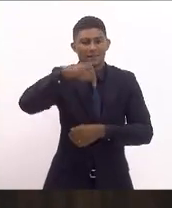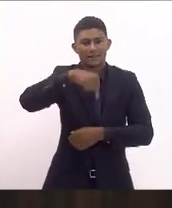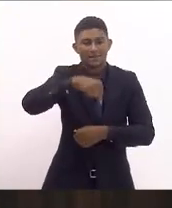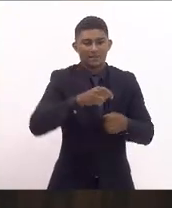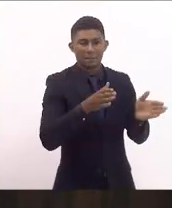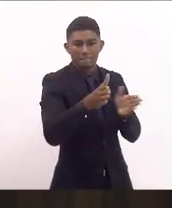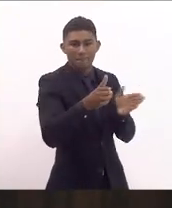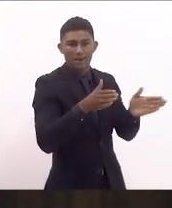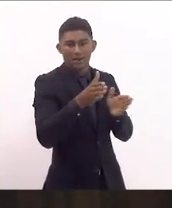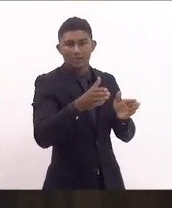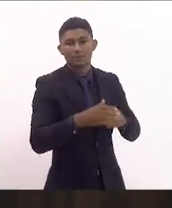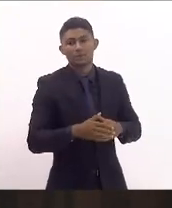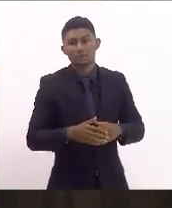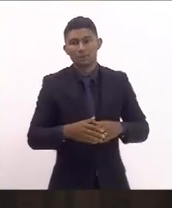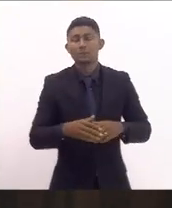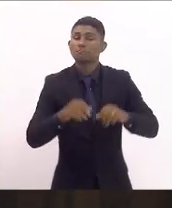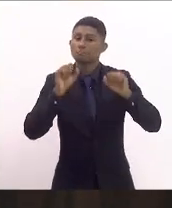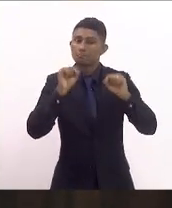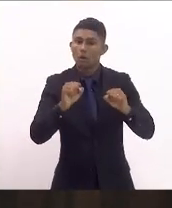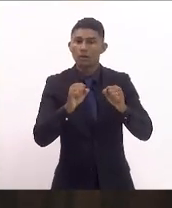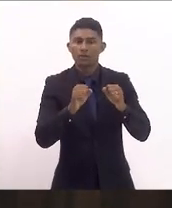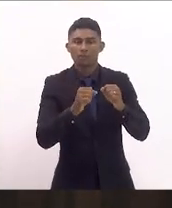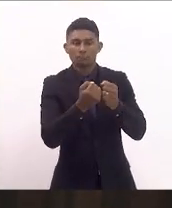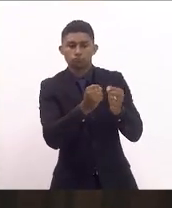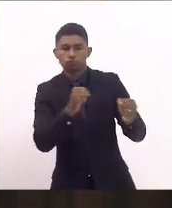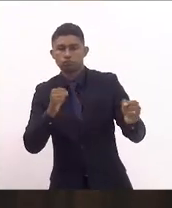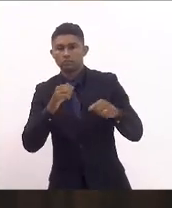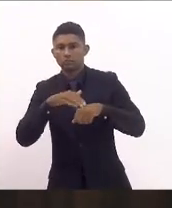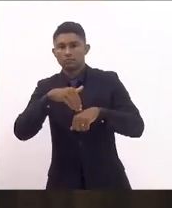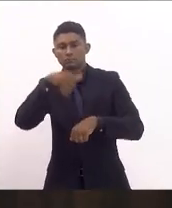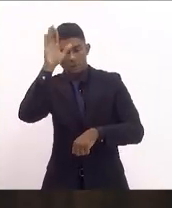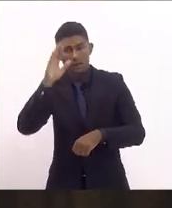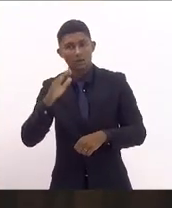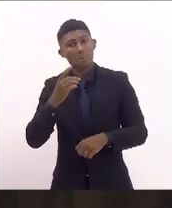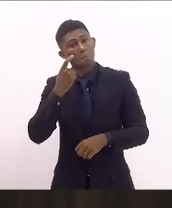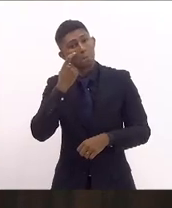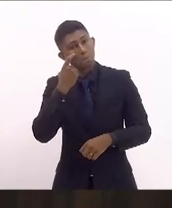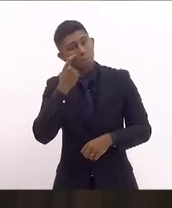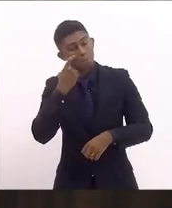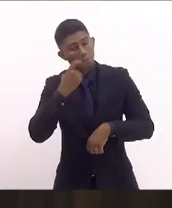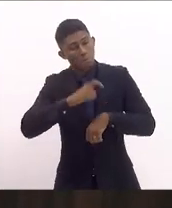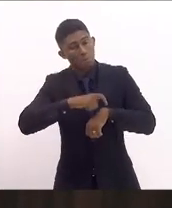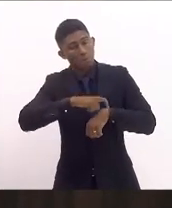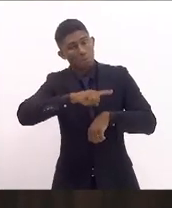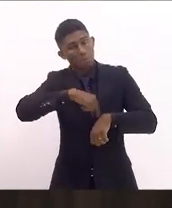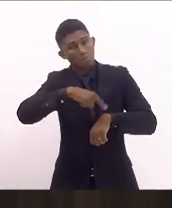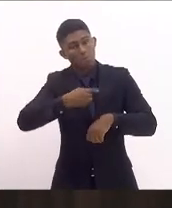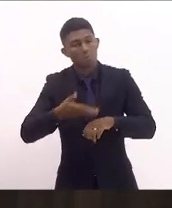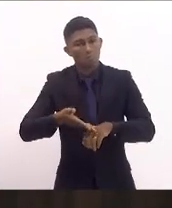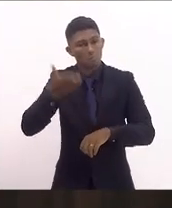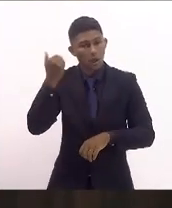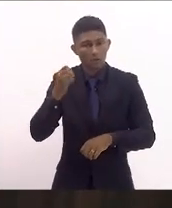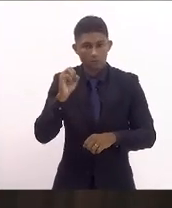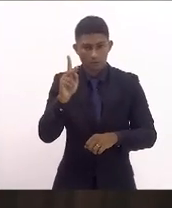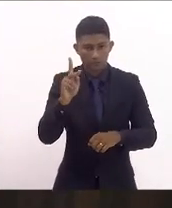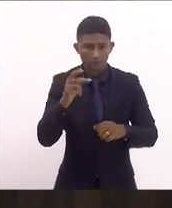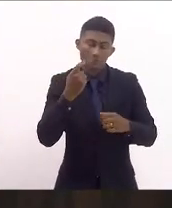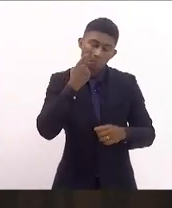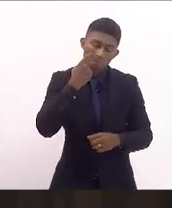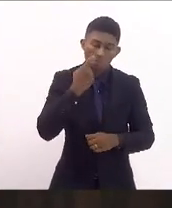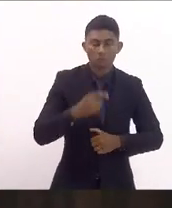Tá ele poderá ser ampliado e poderá ser ampliado ok